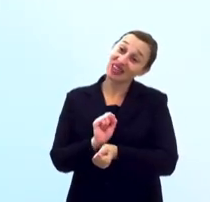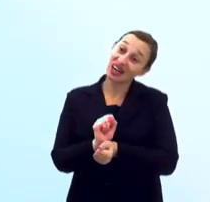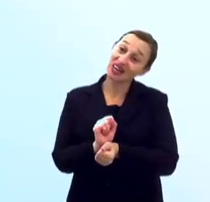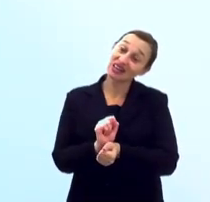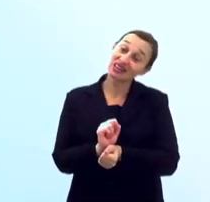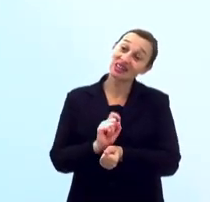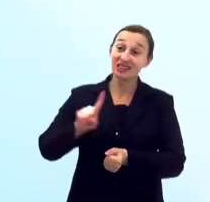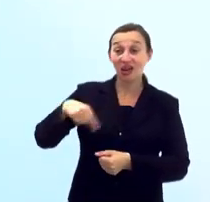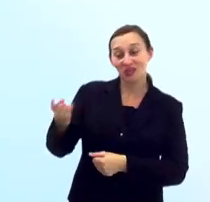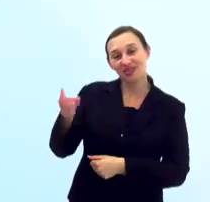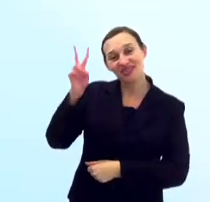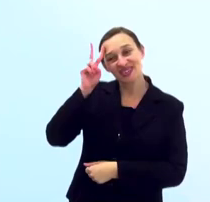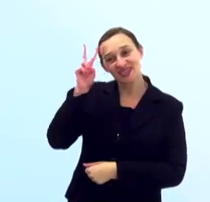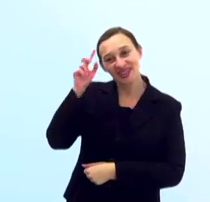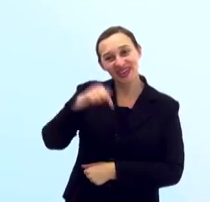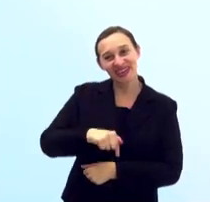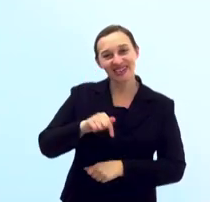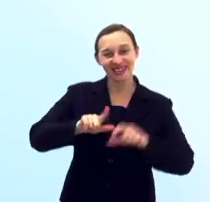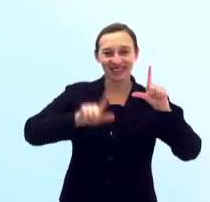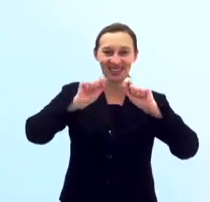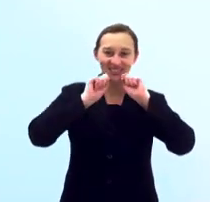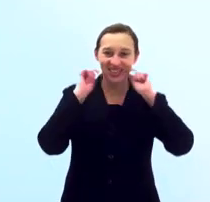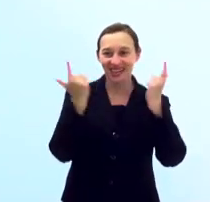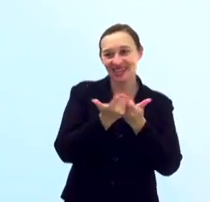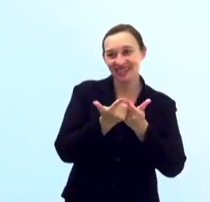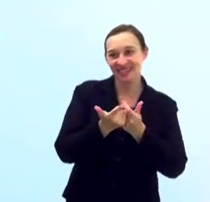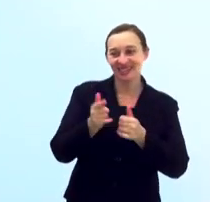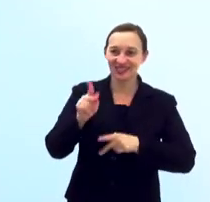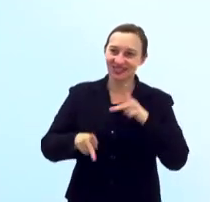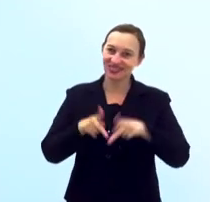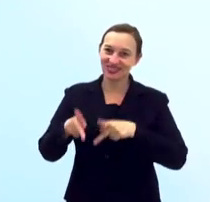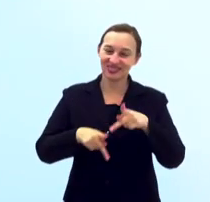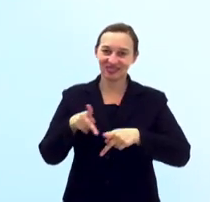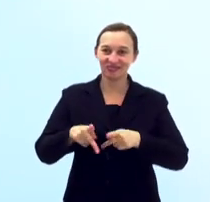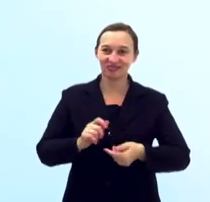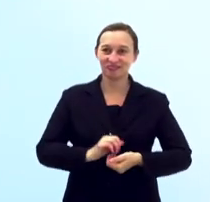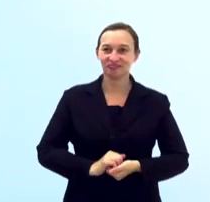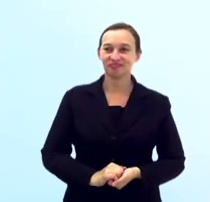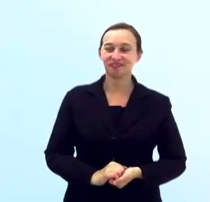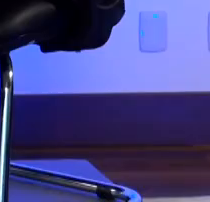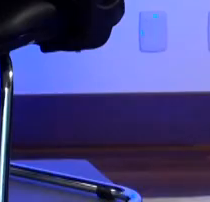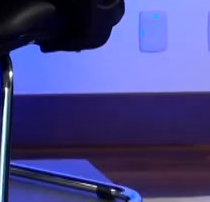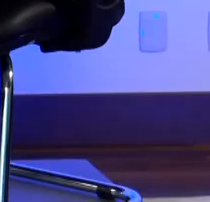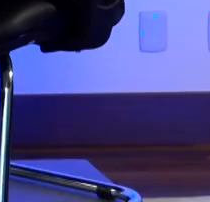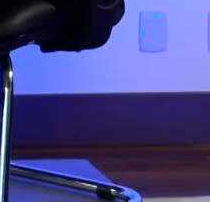na próxima segunda-feira aqui na TV Alerj, canal do Povo. Thank you.